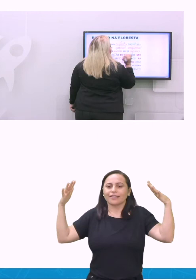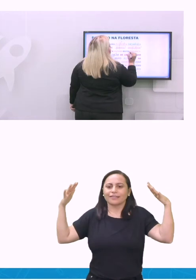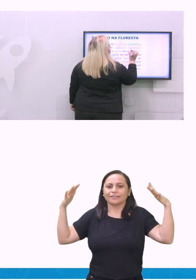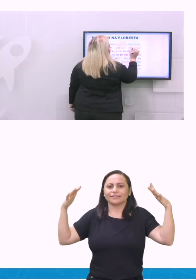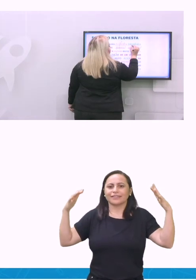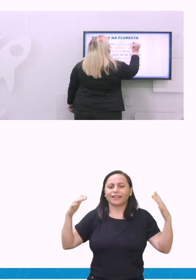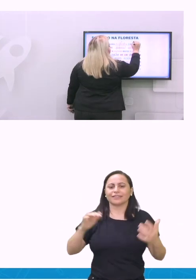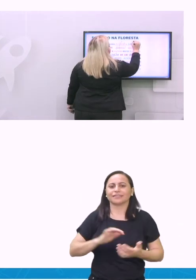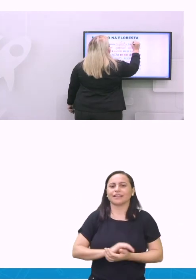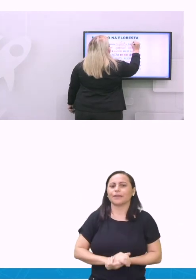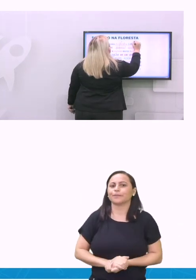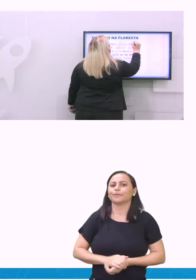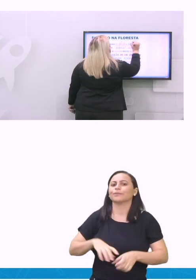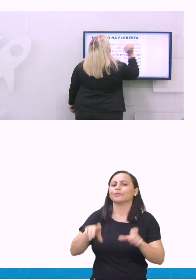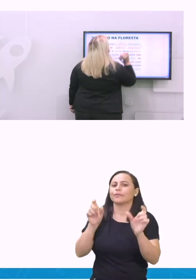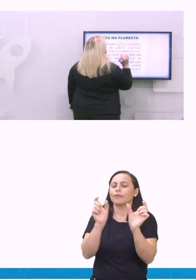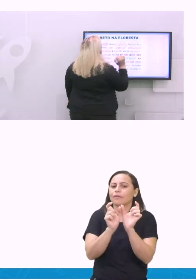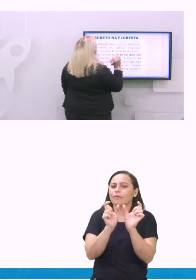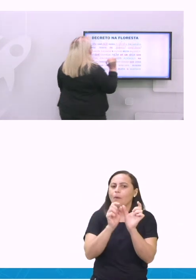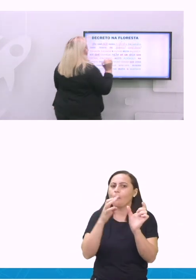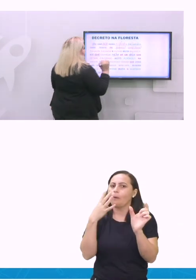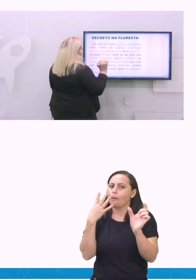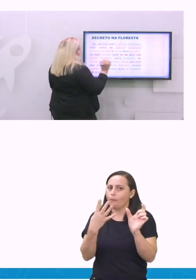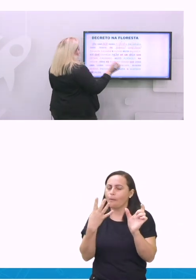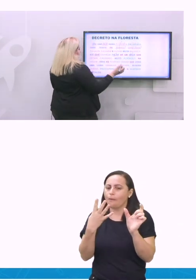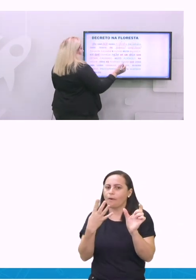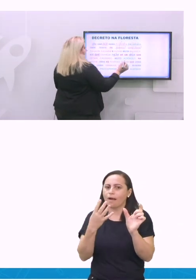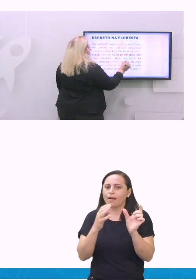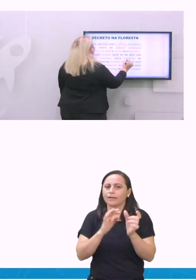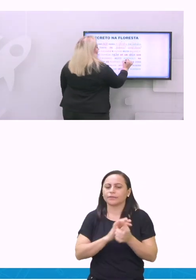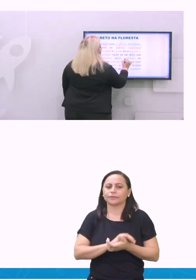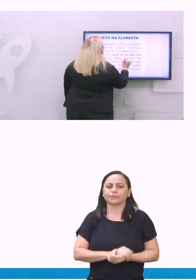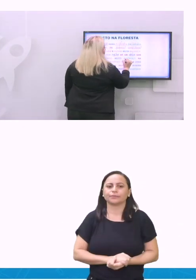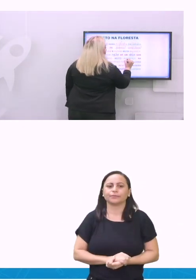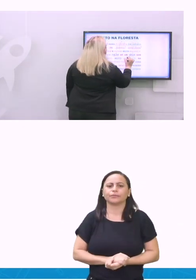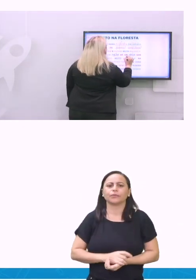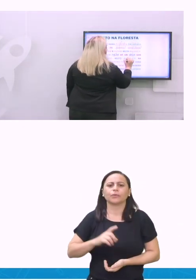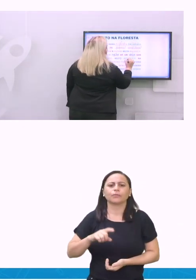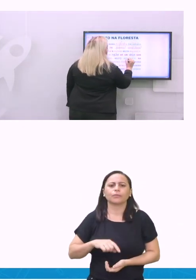Dá. Quantas sílabas? 4. Olha aqui, ó.